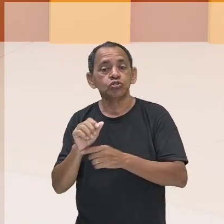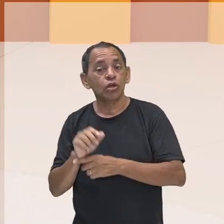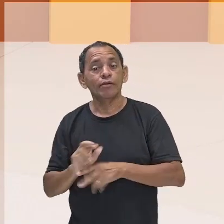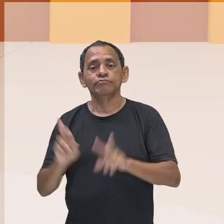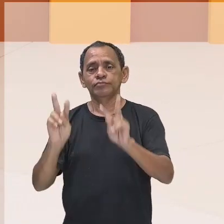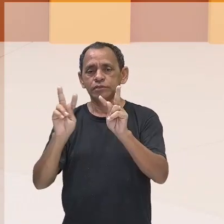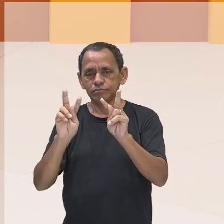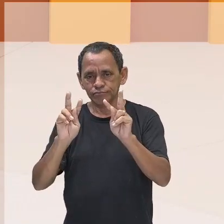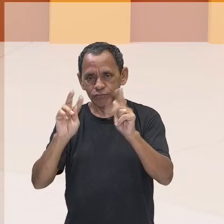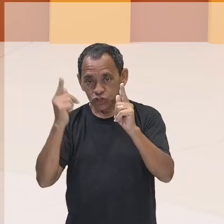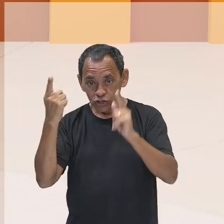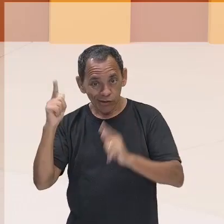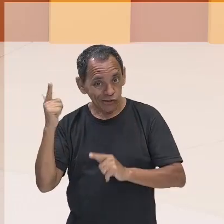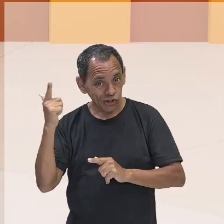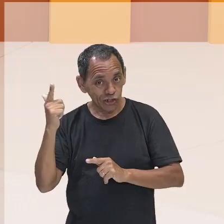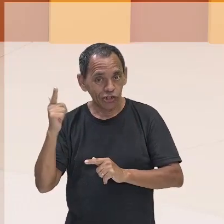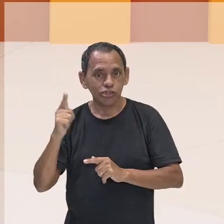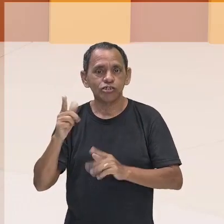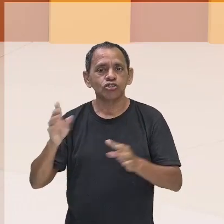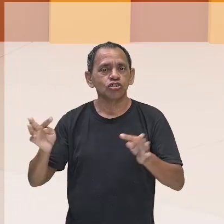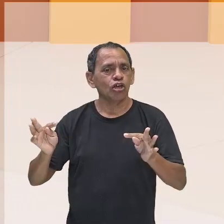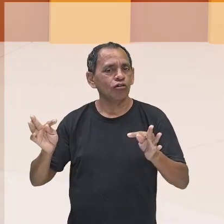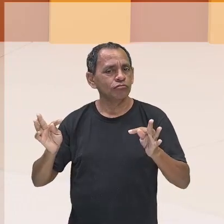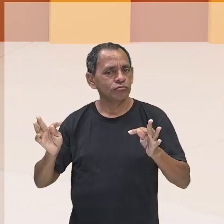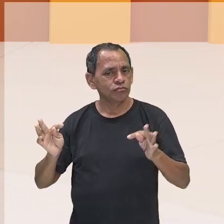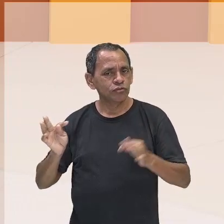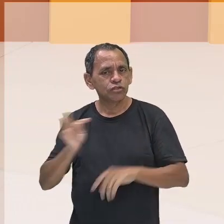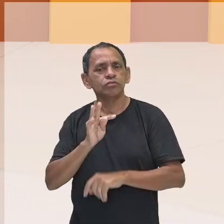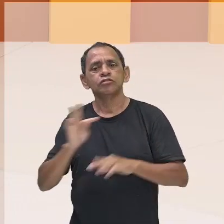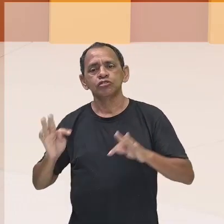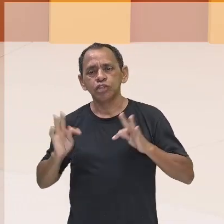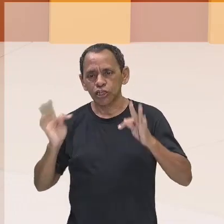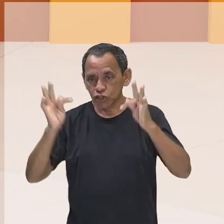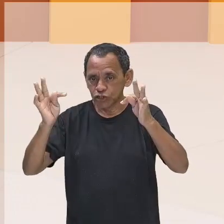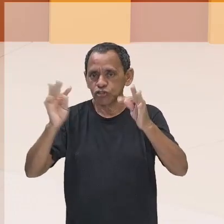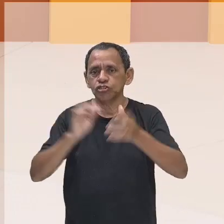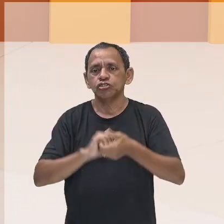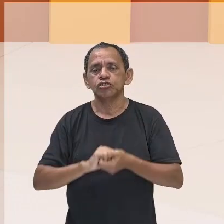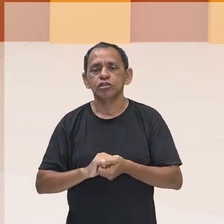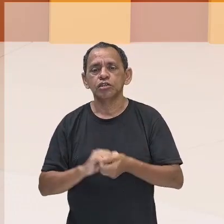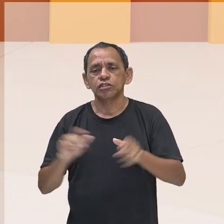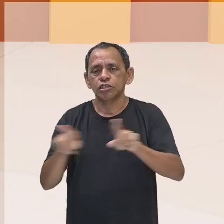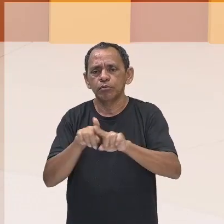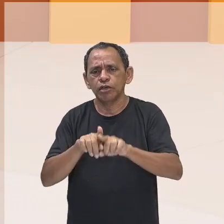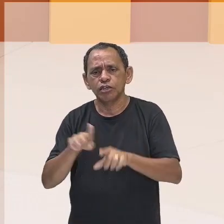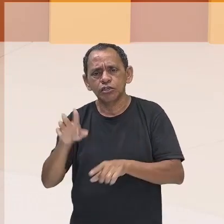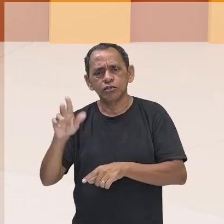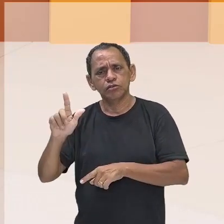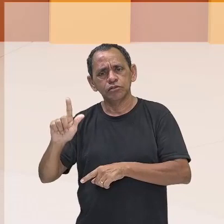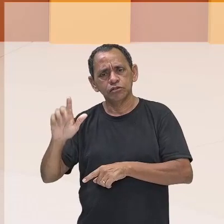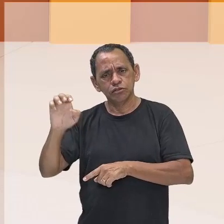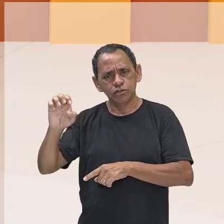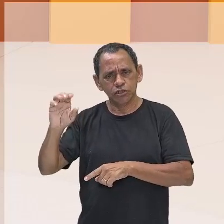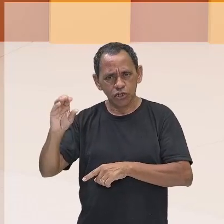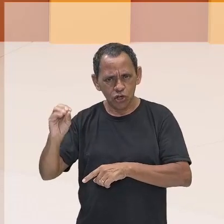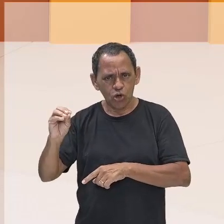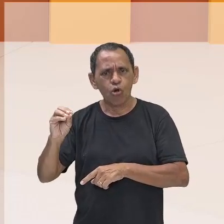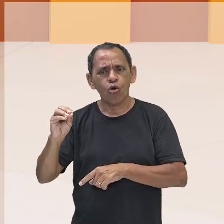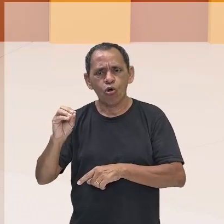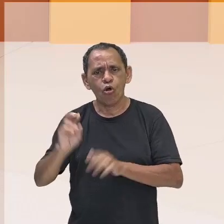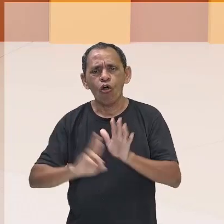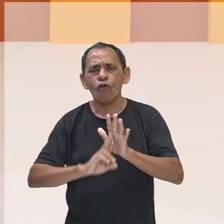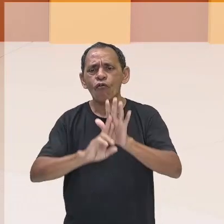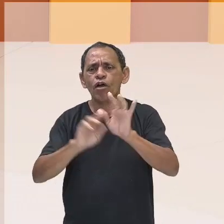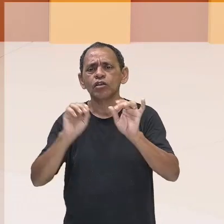geotecnologias, né? Nós lembramos o que é a geografia, então esse geo sempre se refere a espaço.